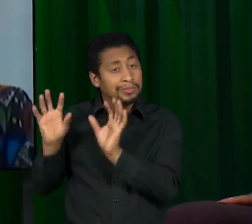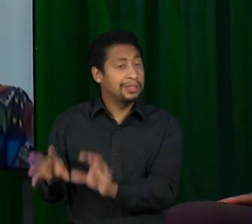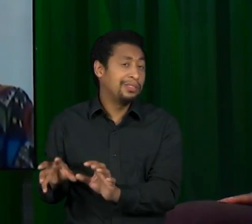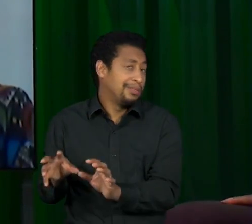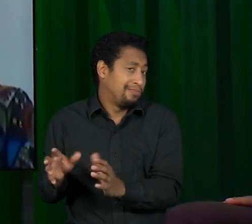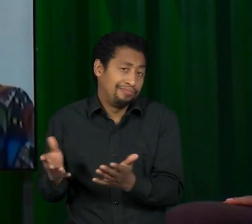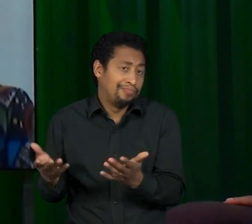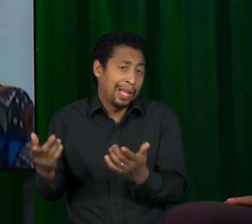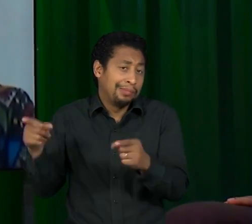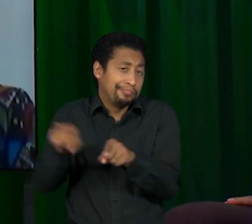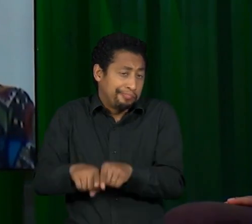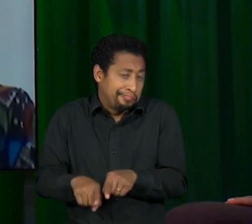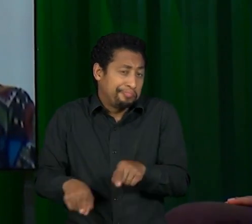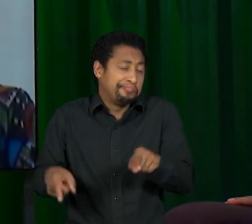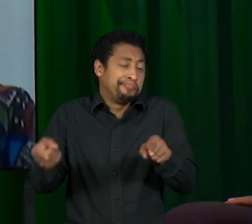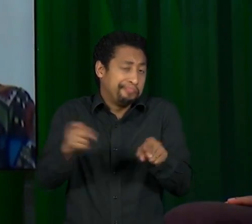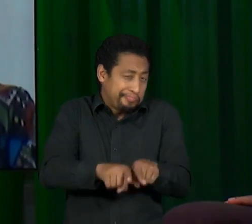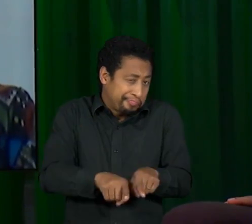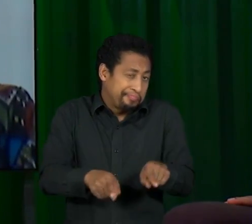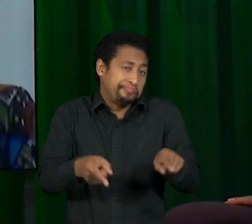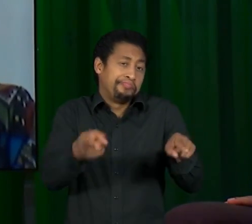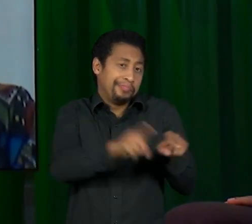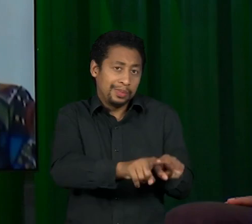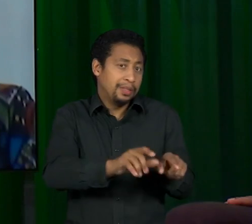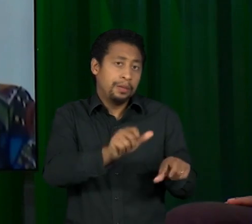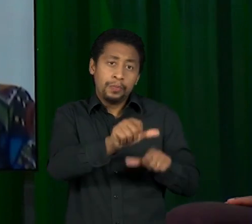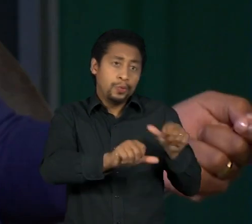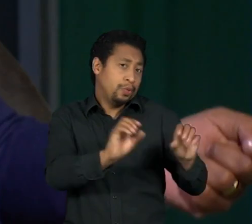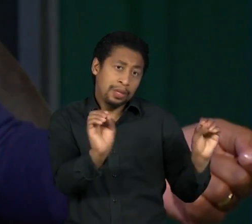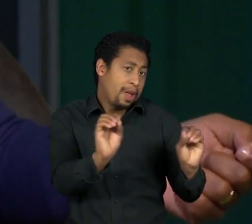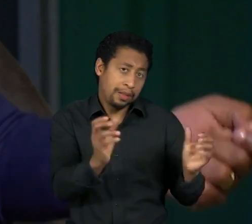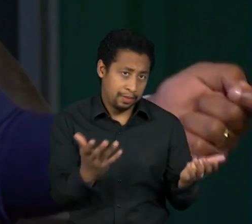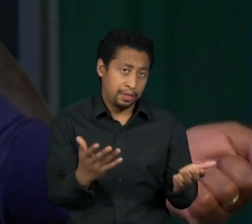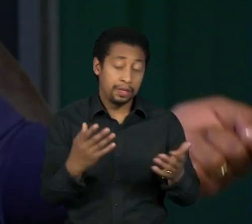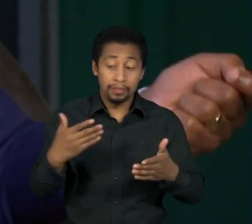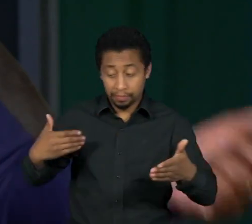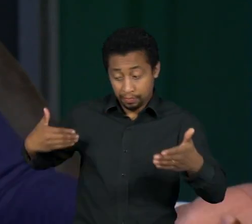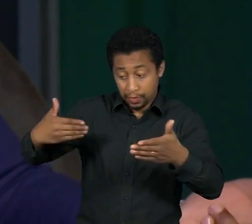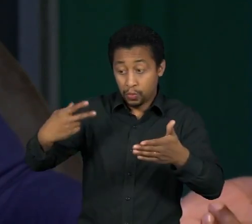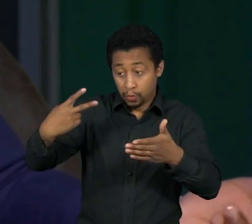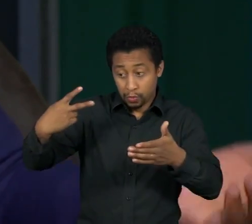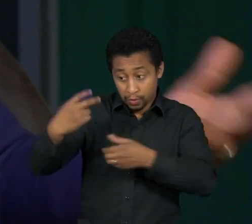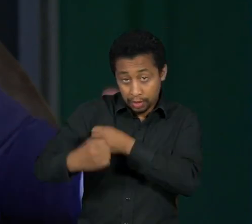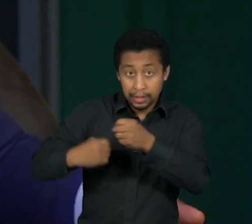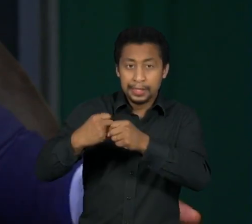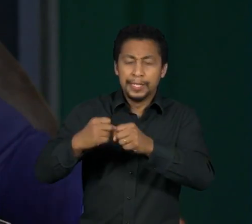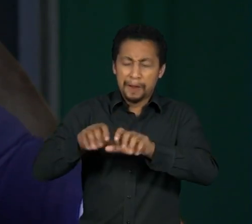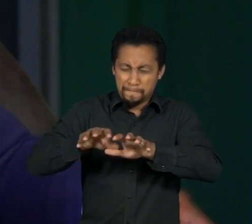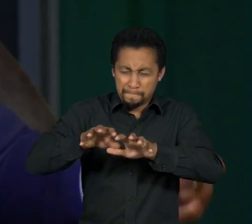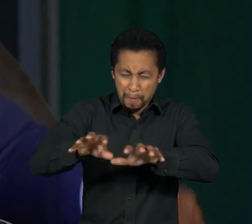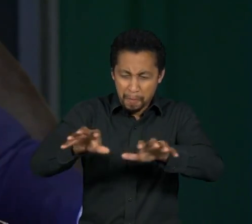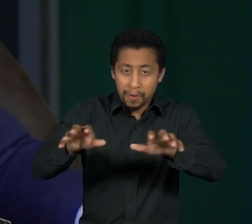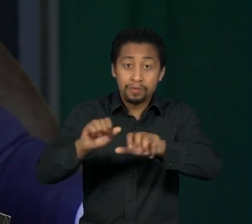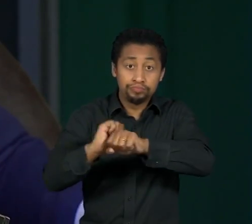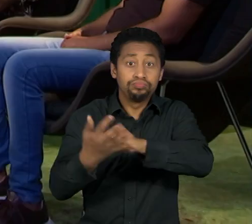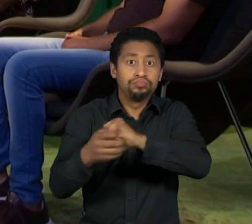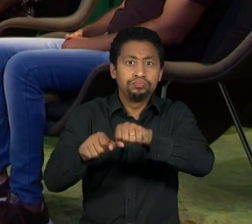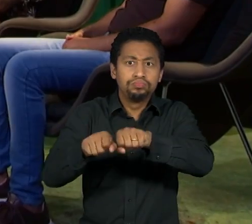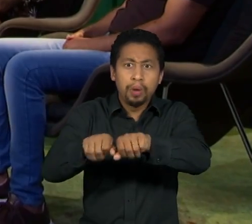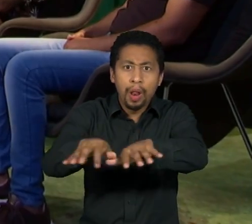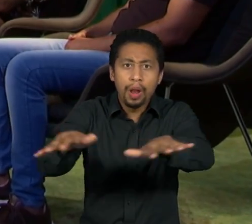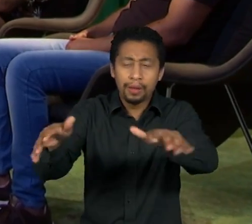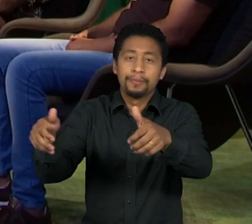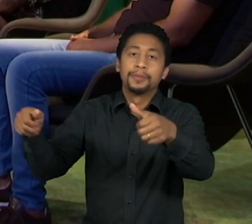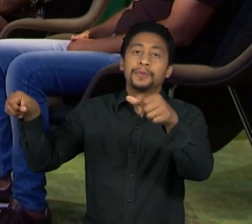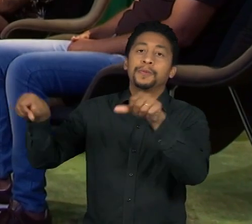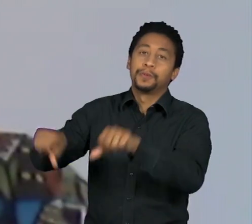estamos dizendo que nos últimos 2 anos nós tivemos aí um impacto muito pesado da pandemia sobre esse público.